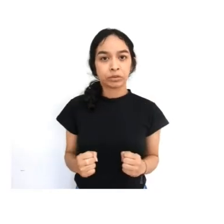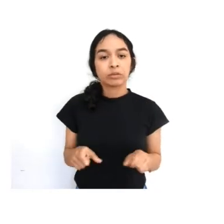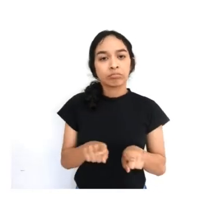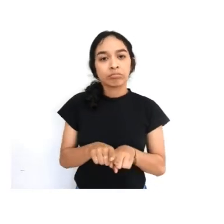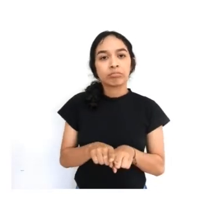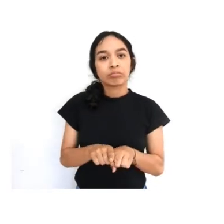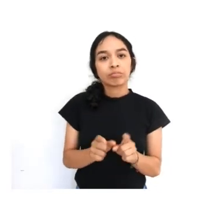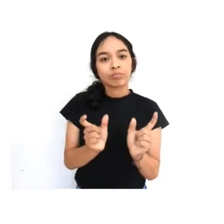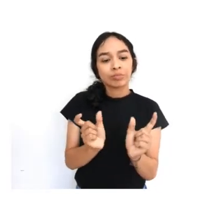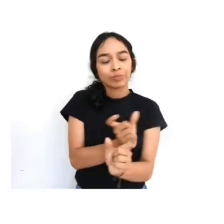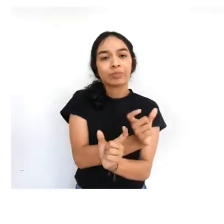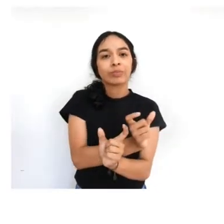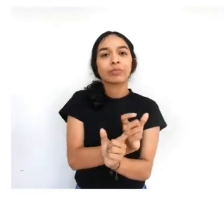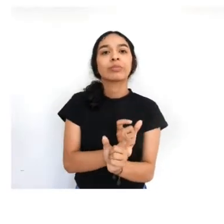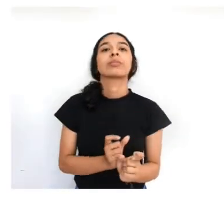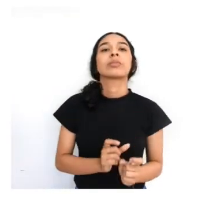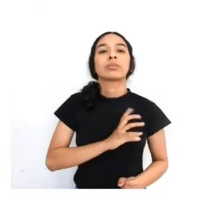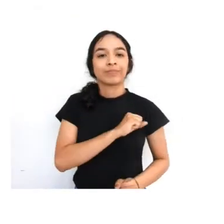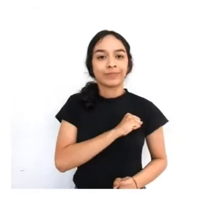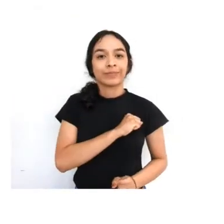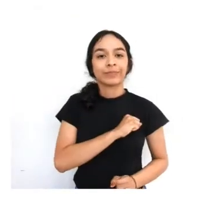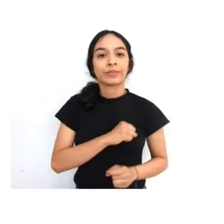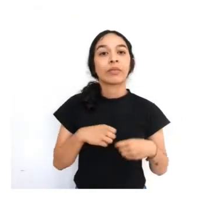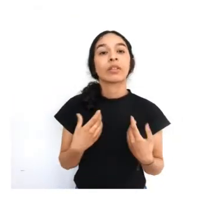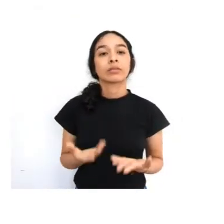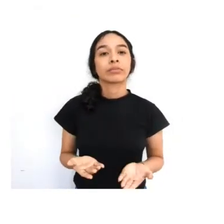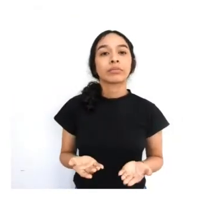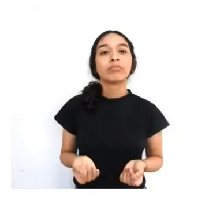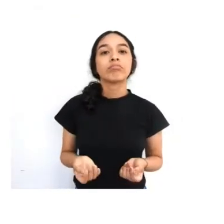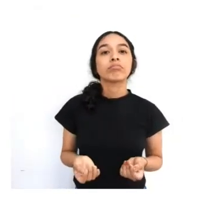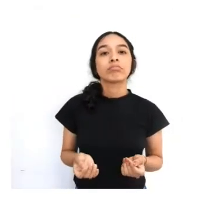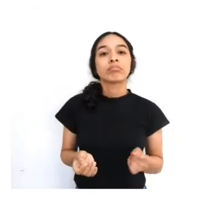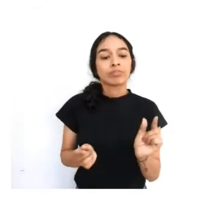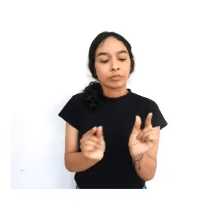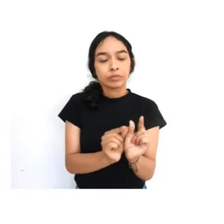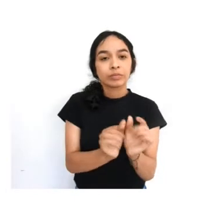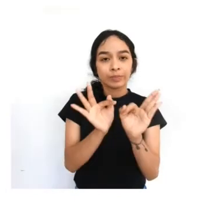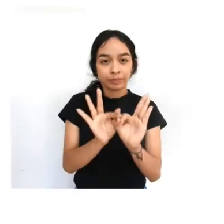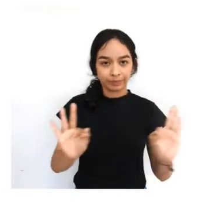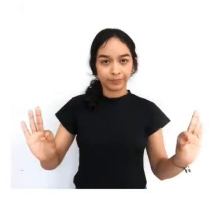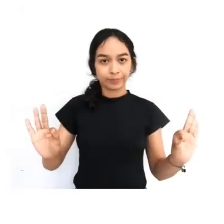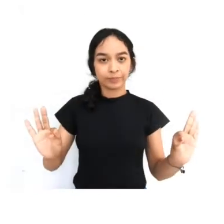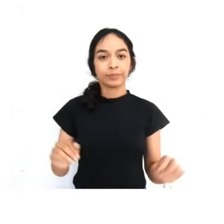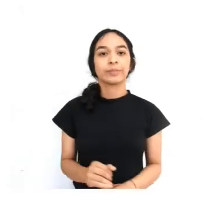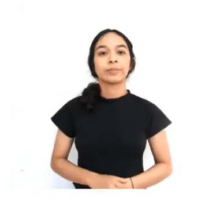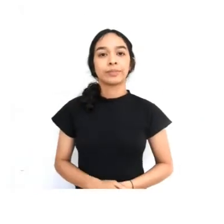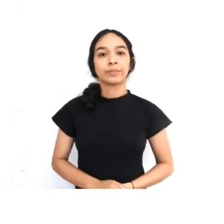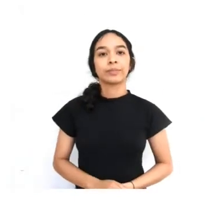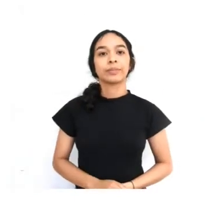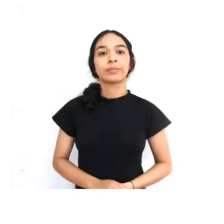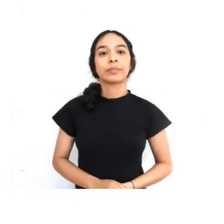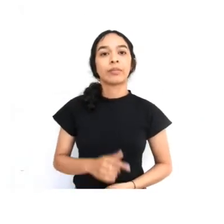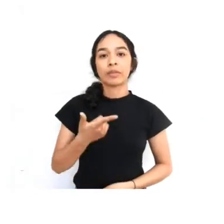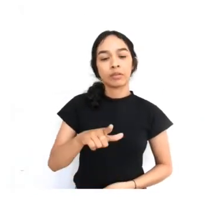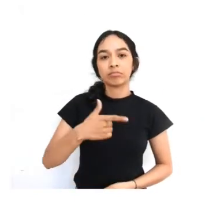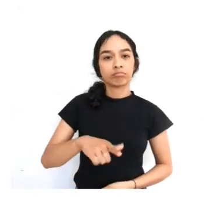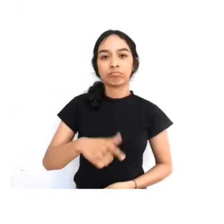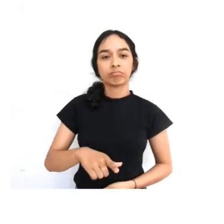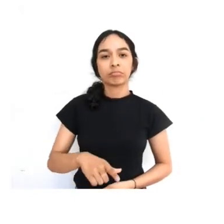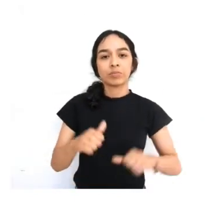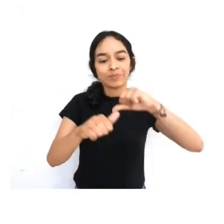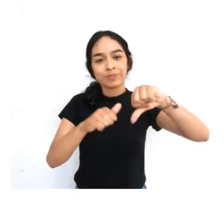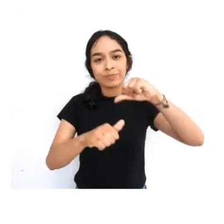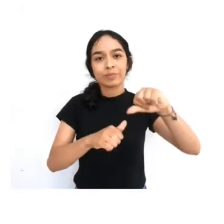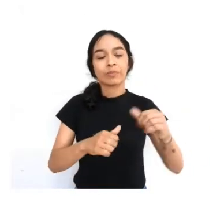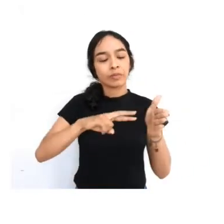colocar depois do amate, ou seja, no final da oração. Não terá nenhuma alteração de significado,